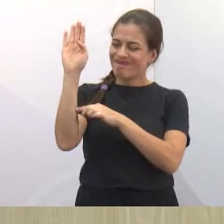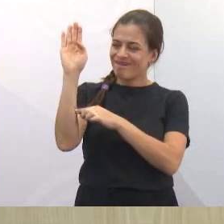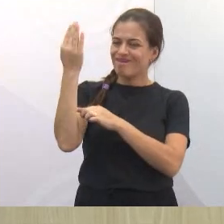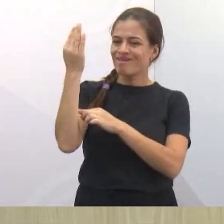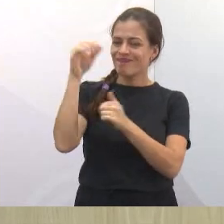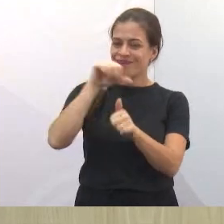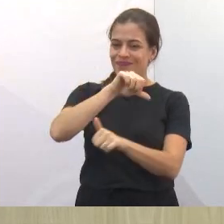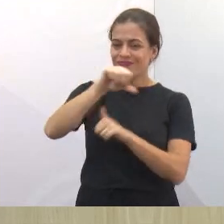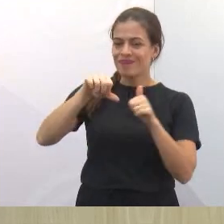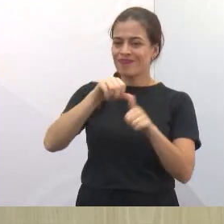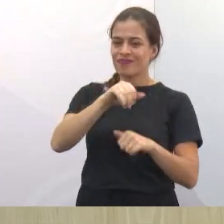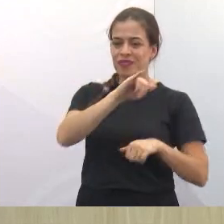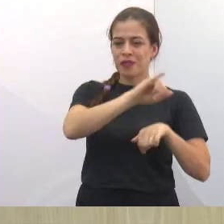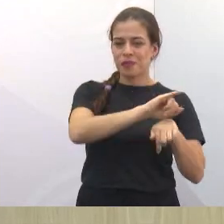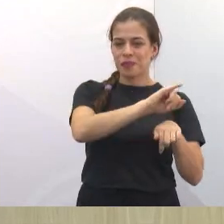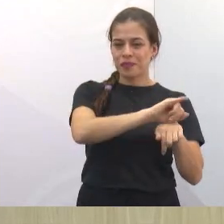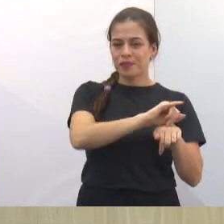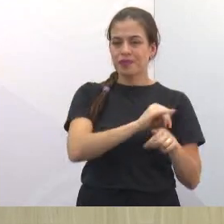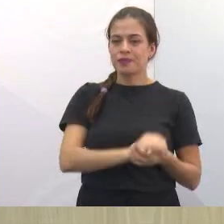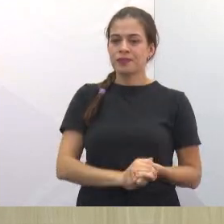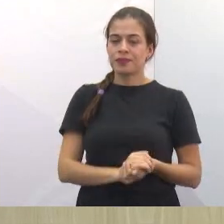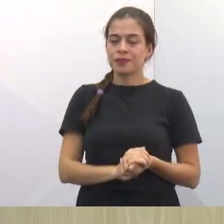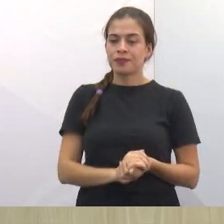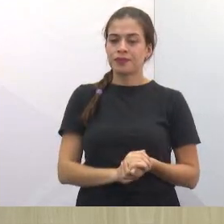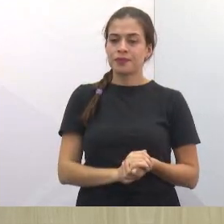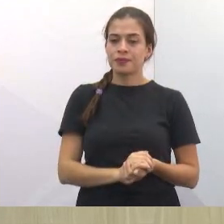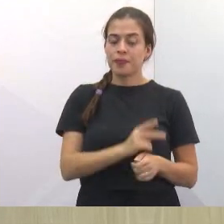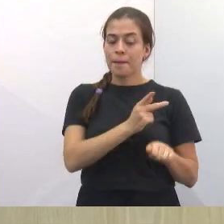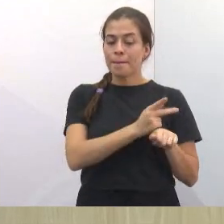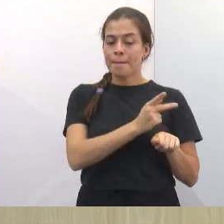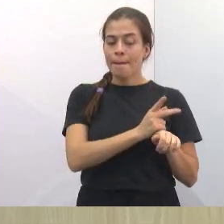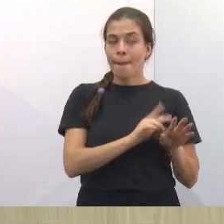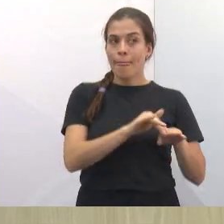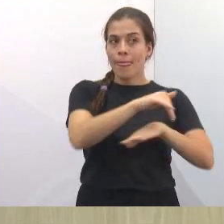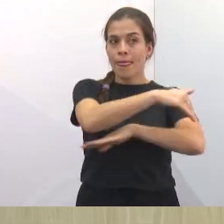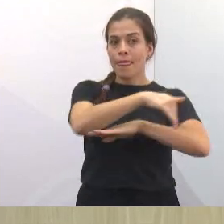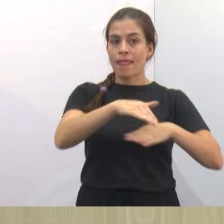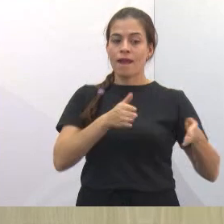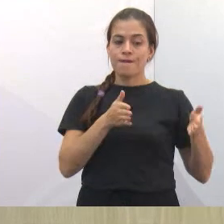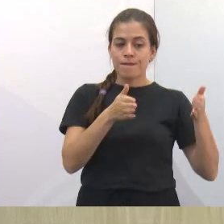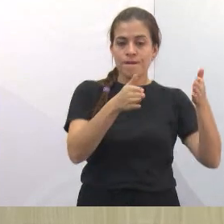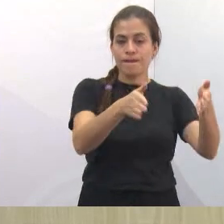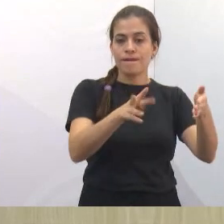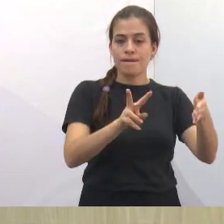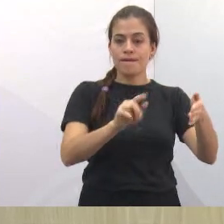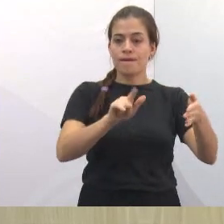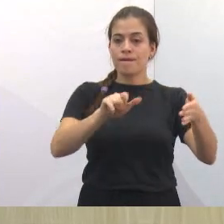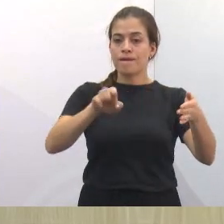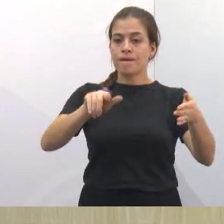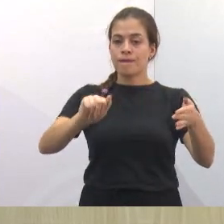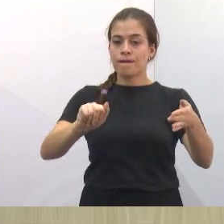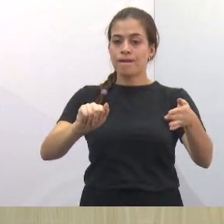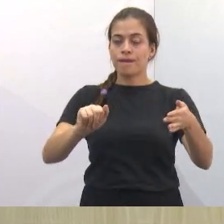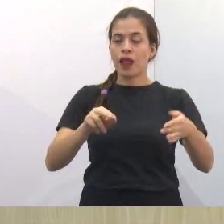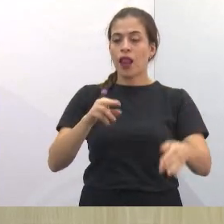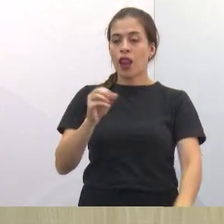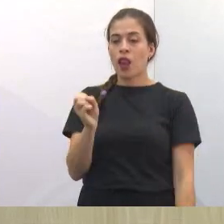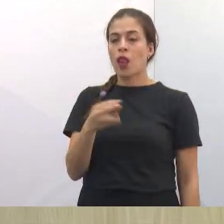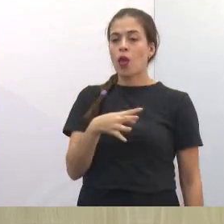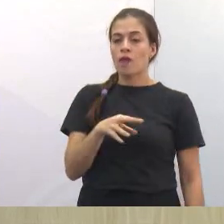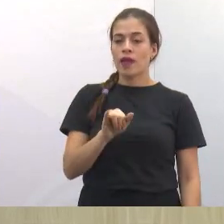por poste de concreto na Viela Nova Iguaçu, de frente ao